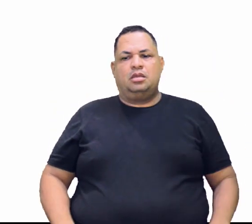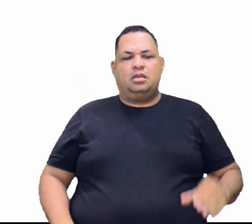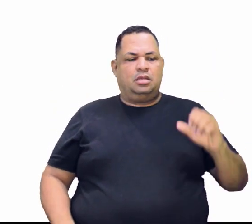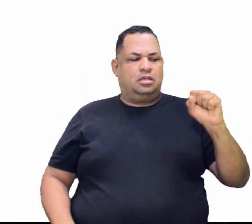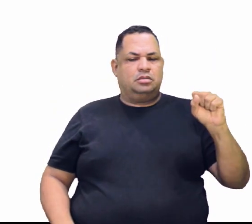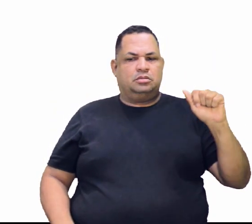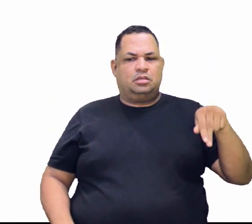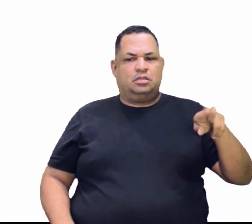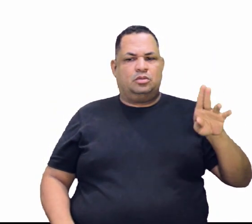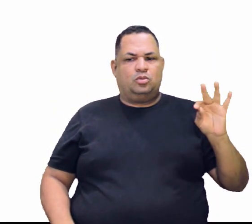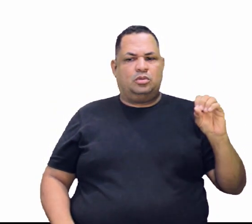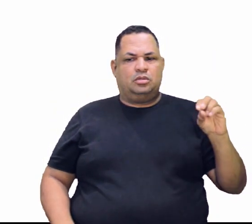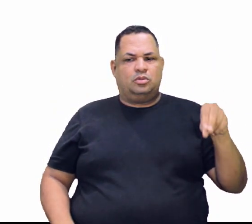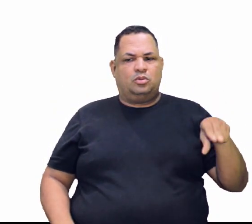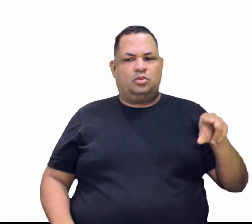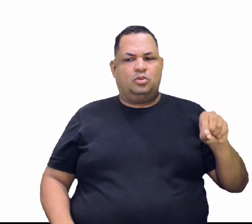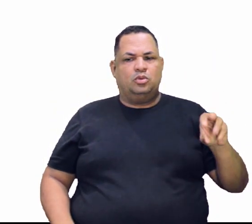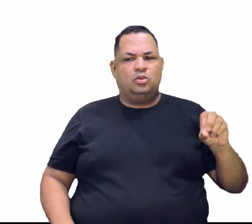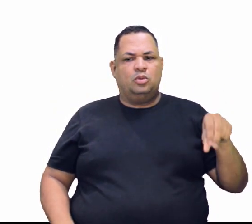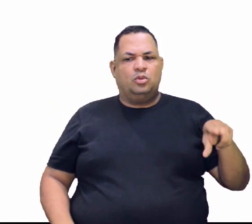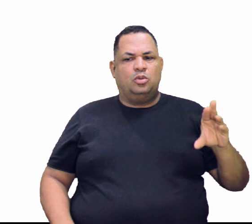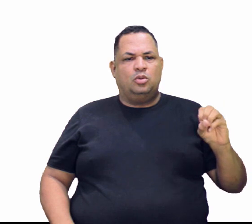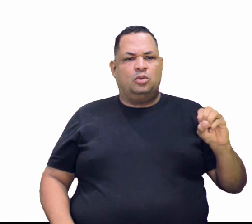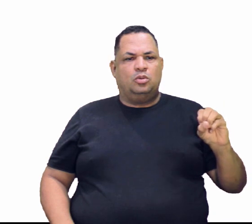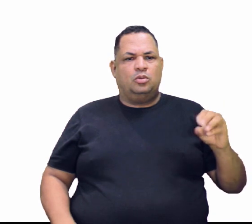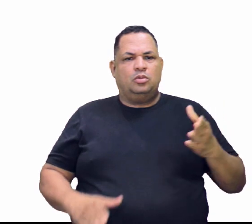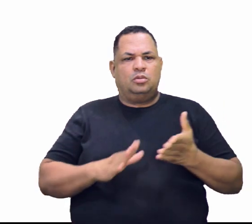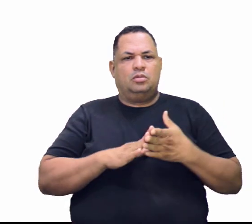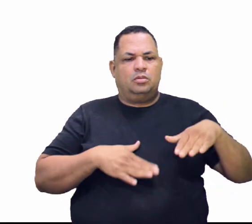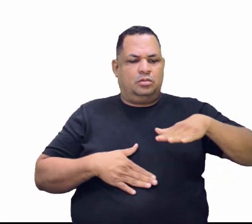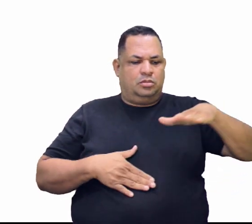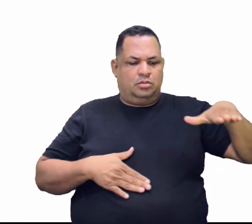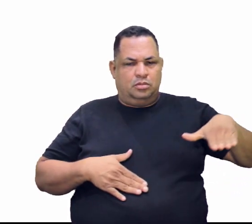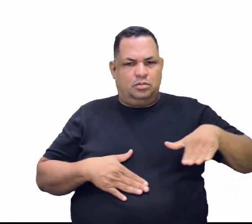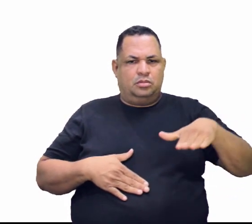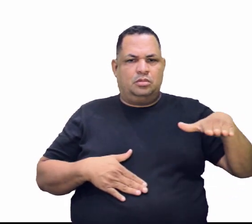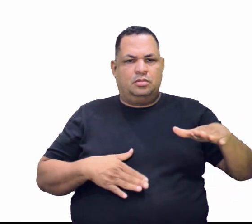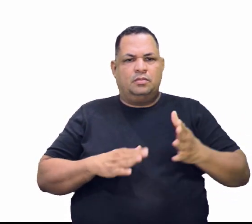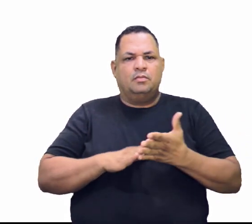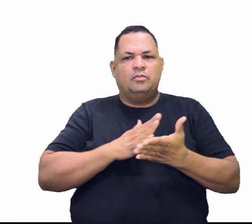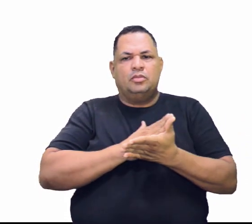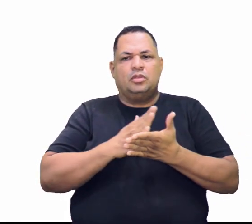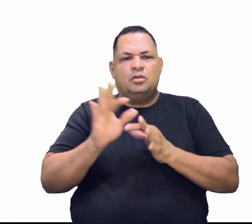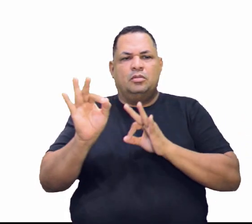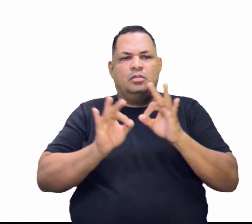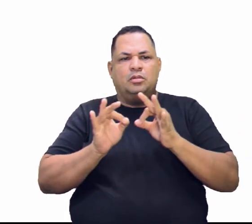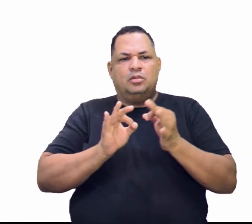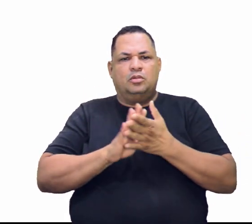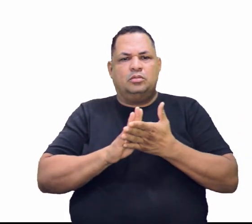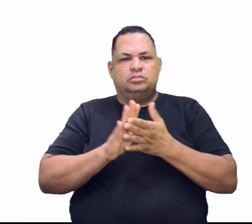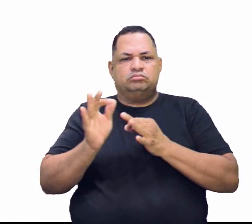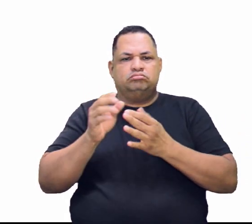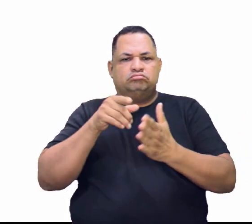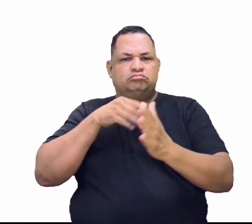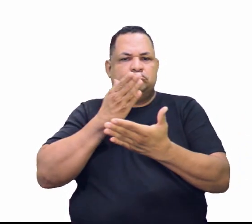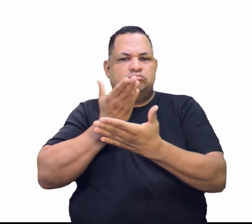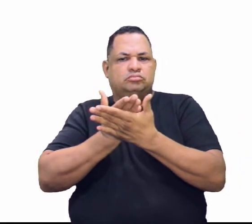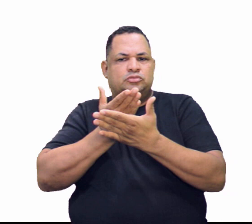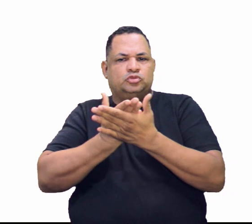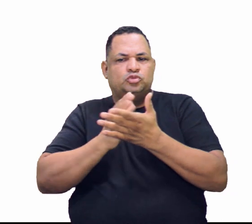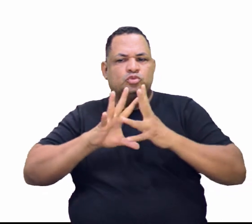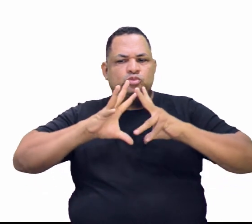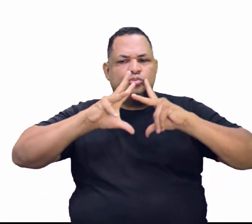Ele iniciou esse levantamento e determinação geográfica, assim como também estudos das